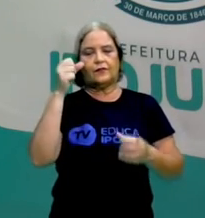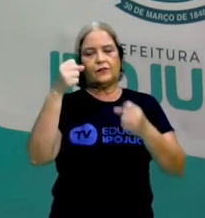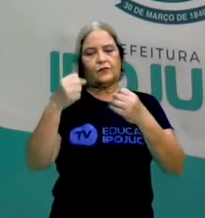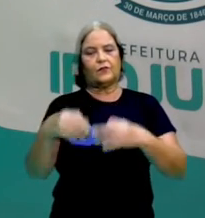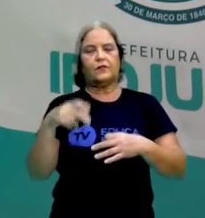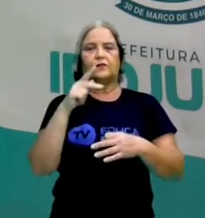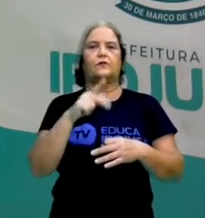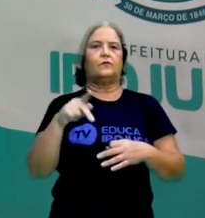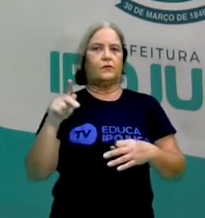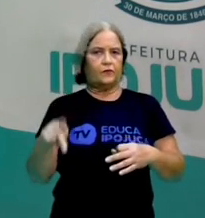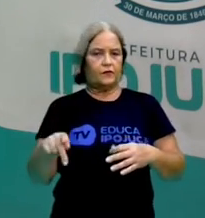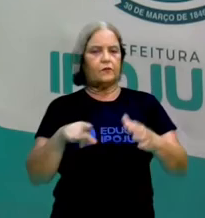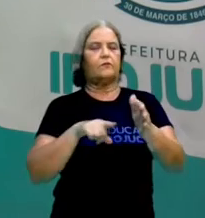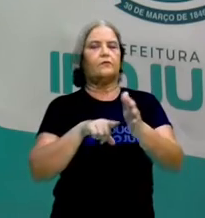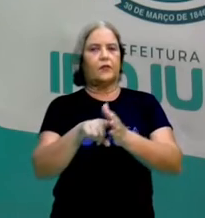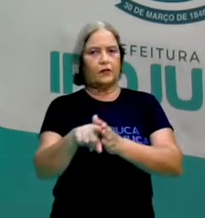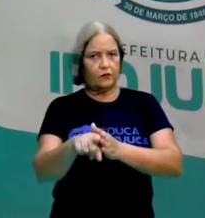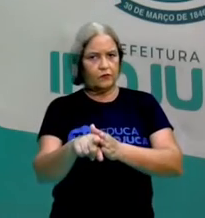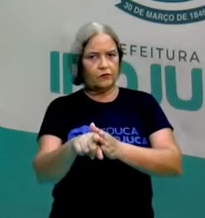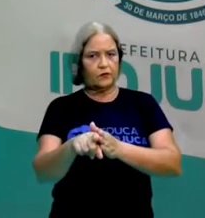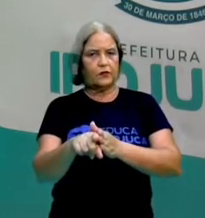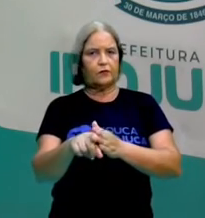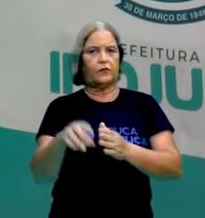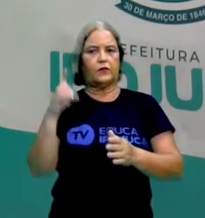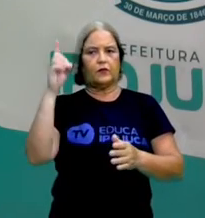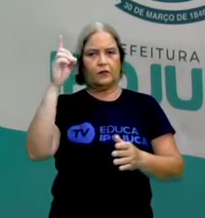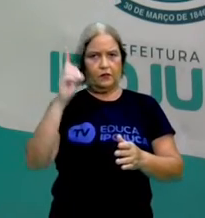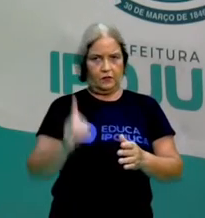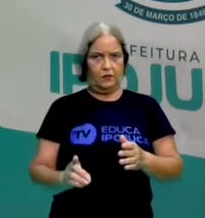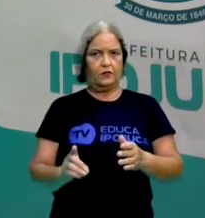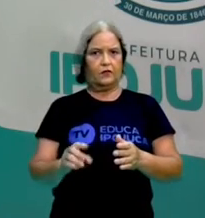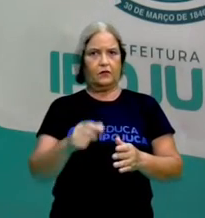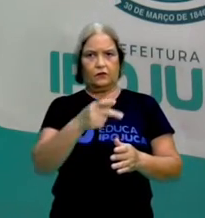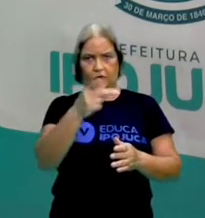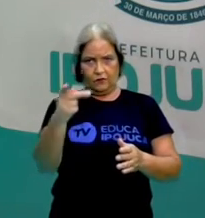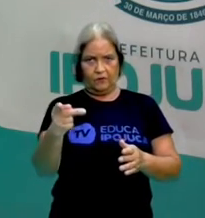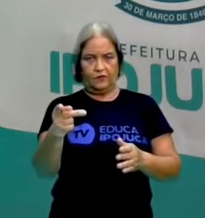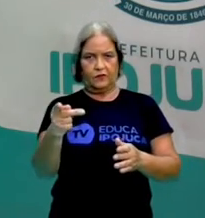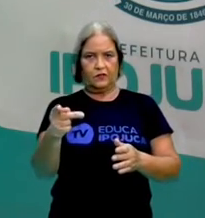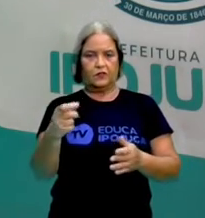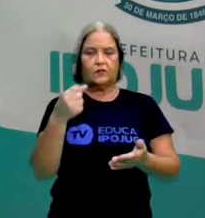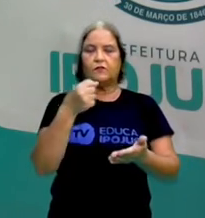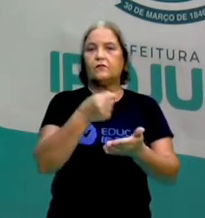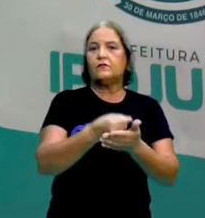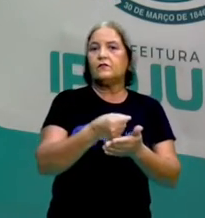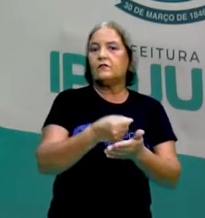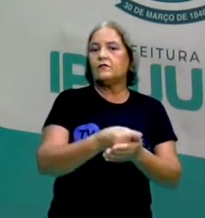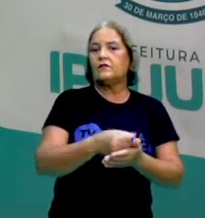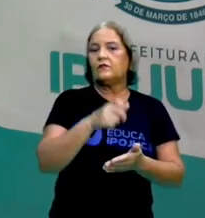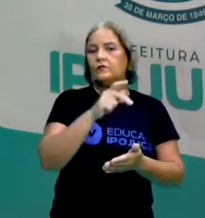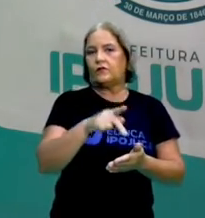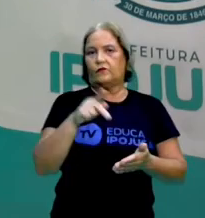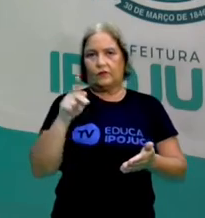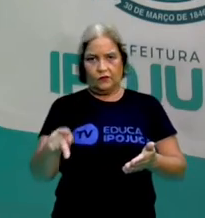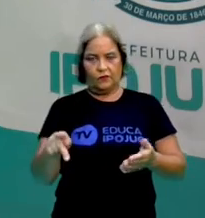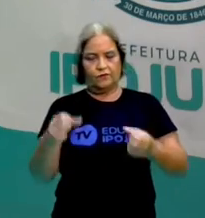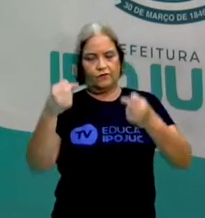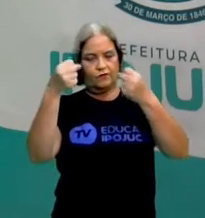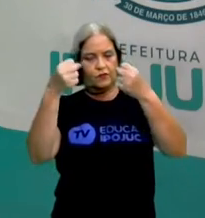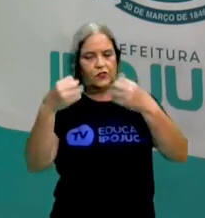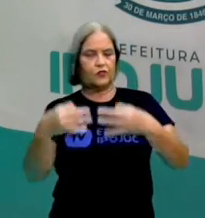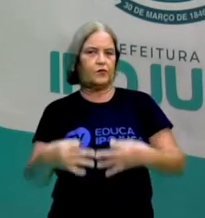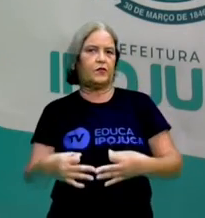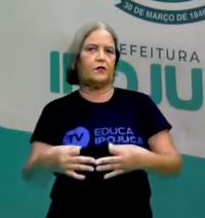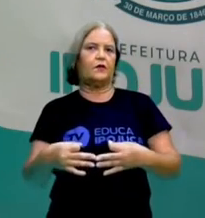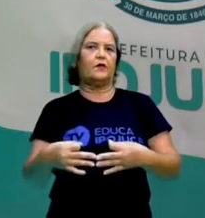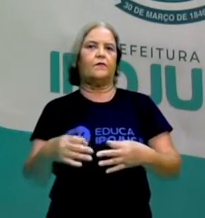porque é um direito de vocês e dever do professor explicar quantas vezes for necessária para que